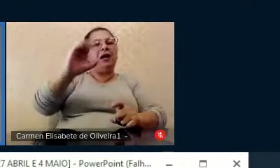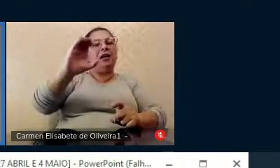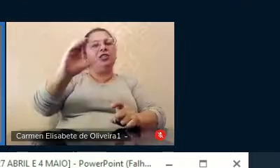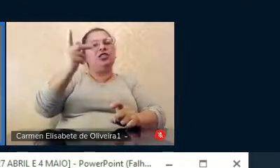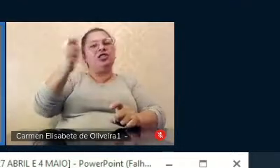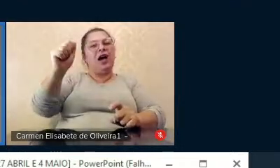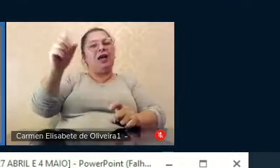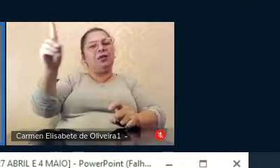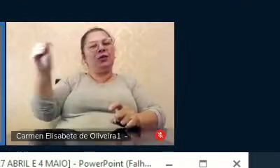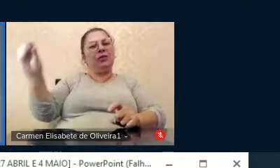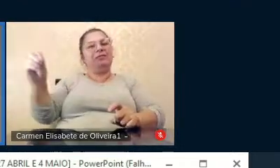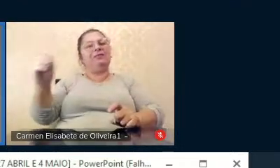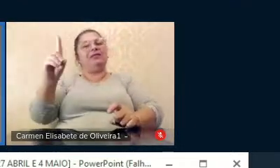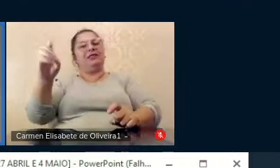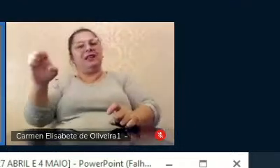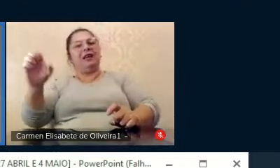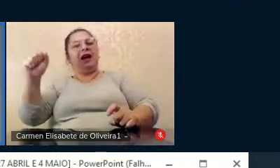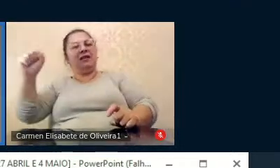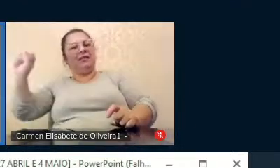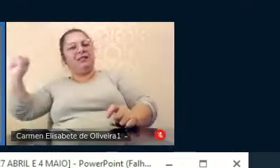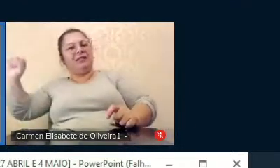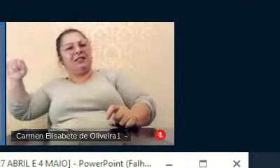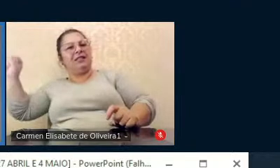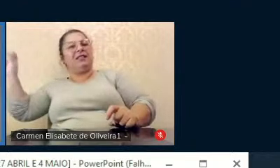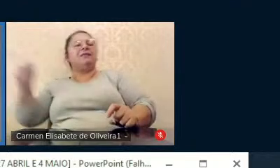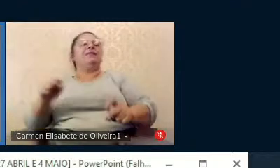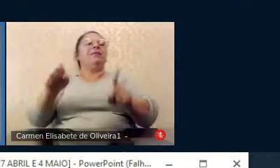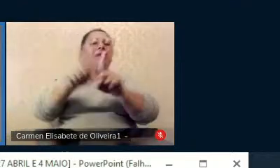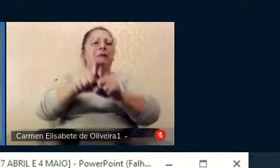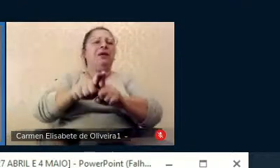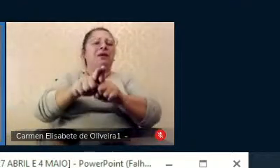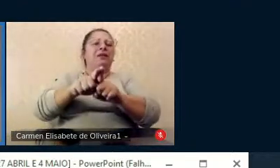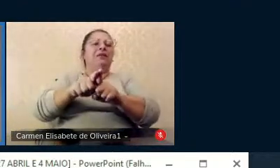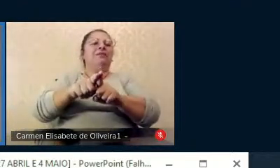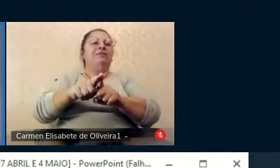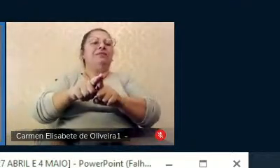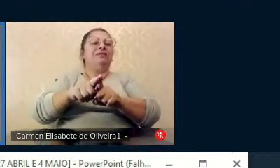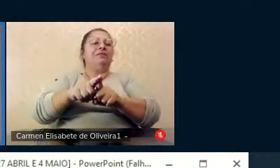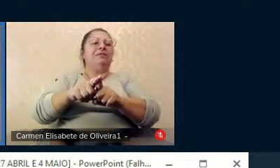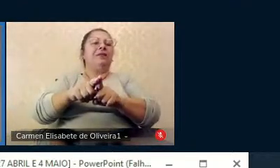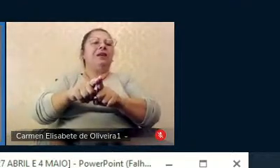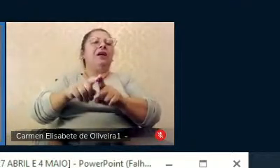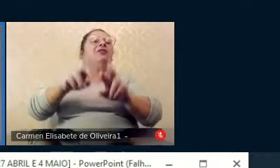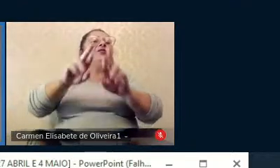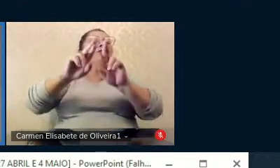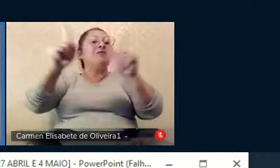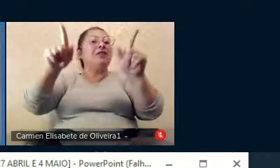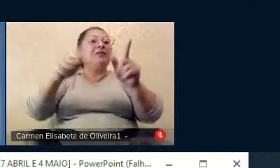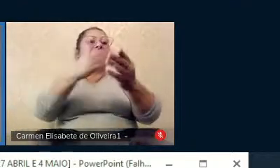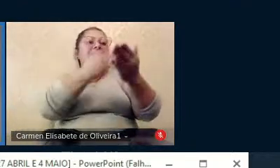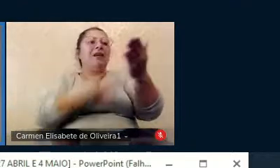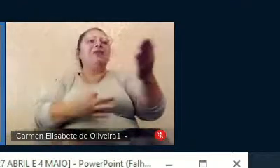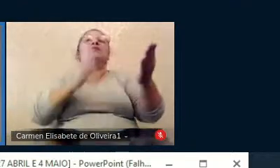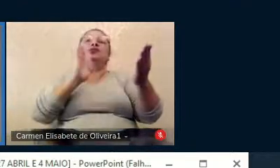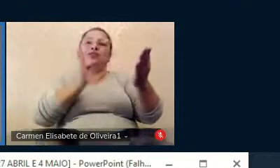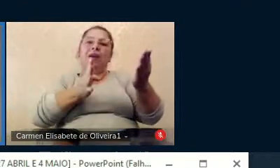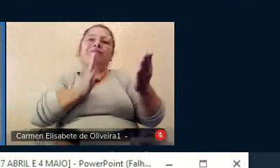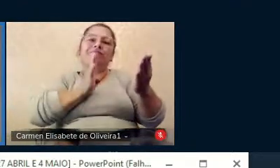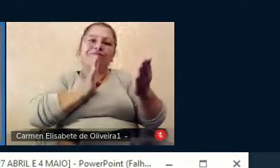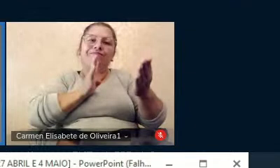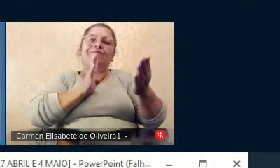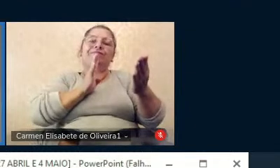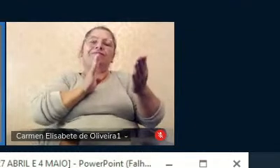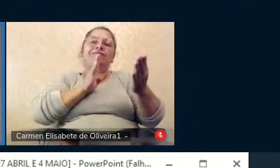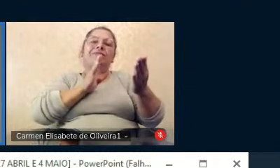Memórias Póstumas de Brás Cubas, porque é um dos textos dele assim, bastante conhecido, né? Então, a gente pode